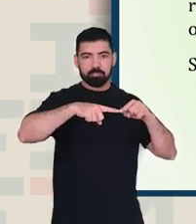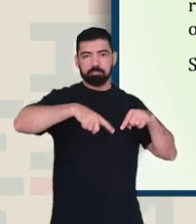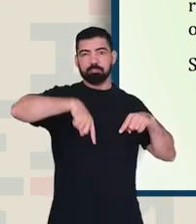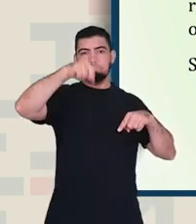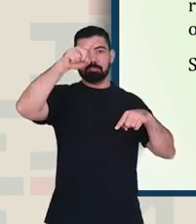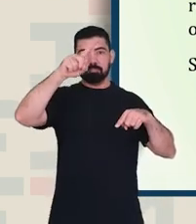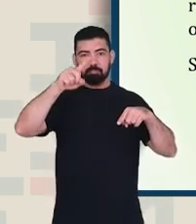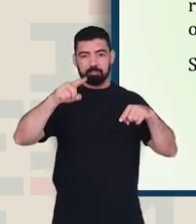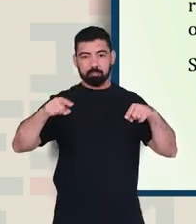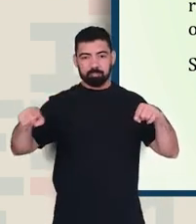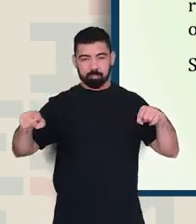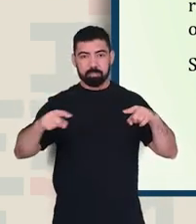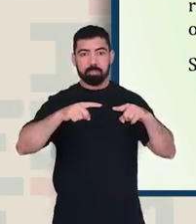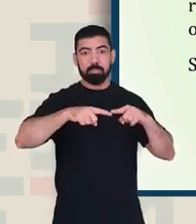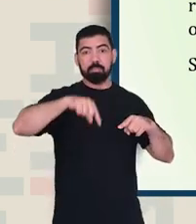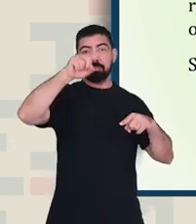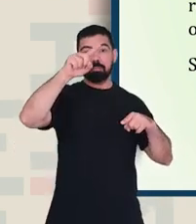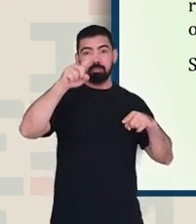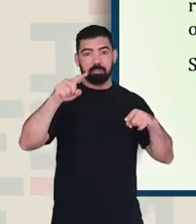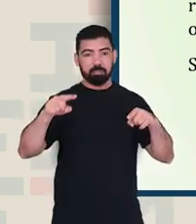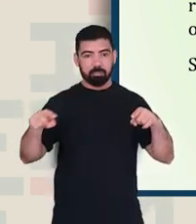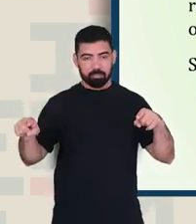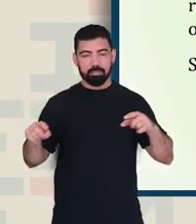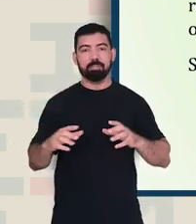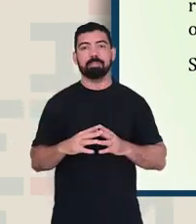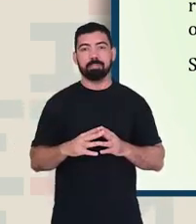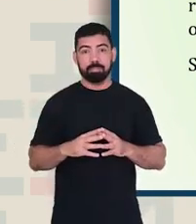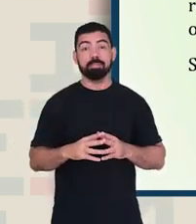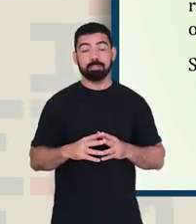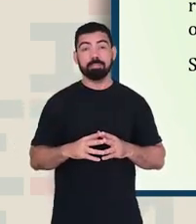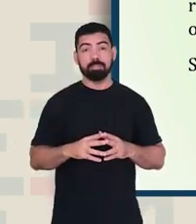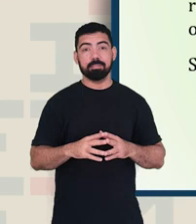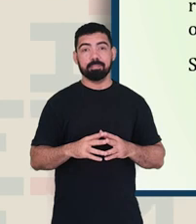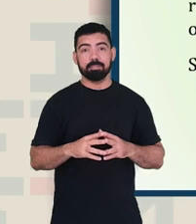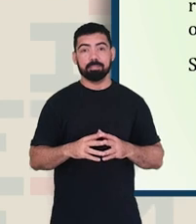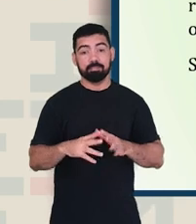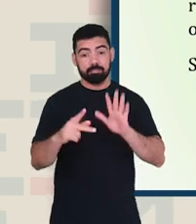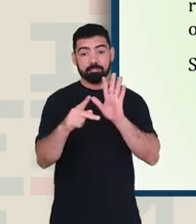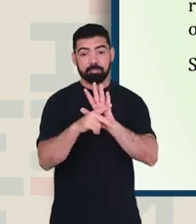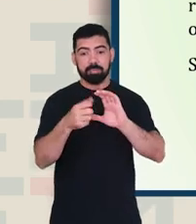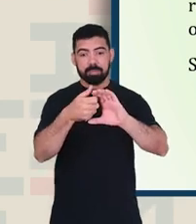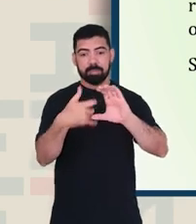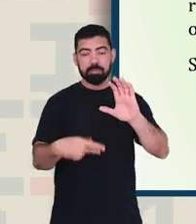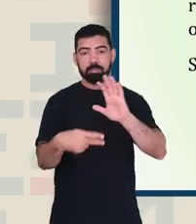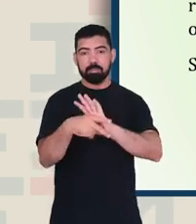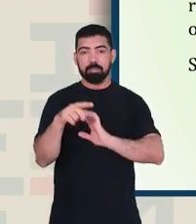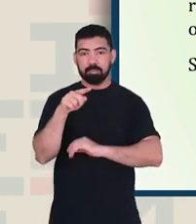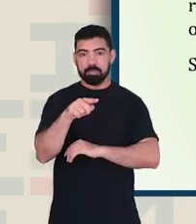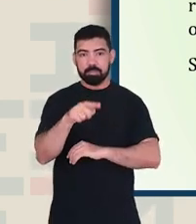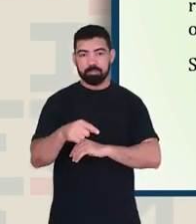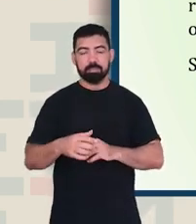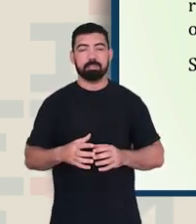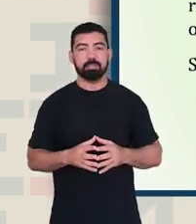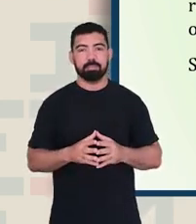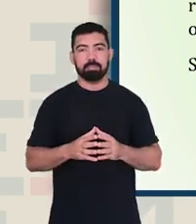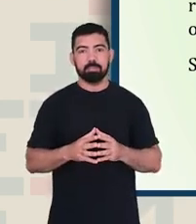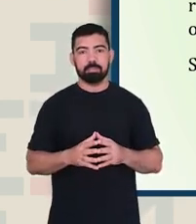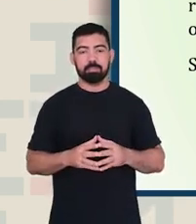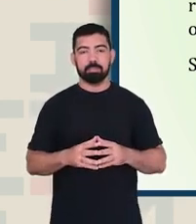começo, e uma decadência, o final, muito particular, própria do sino.